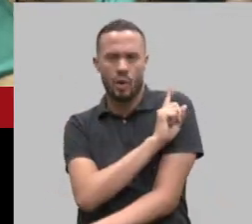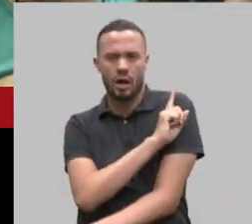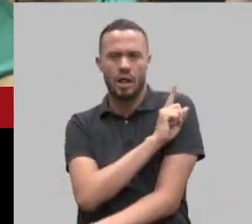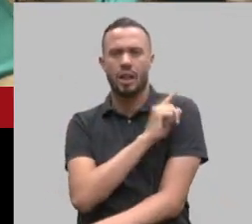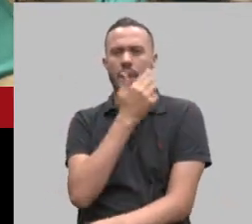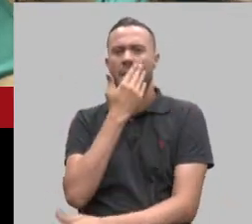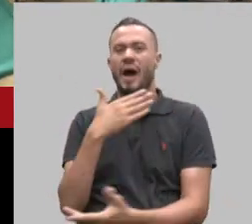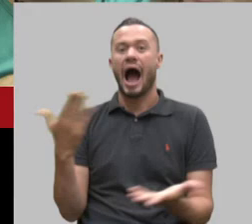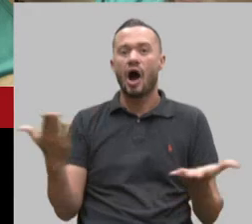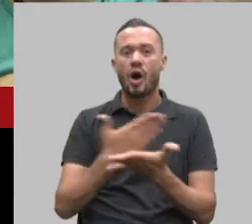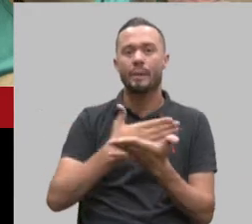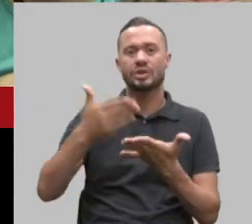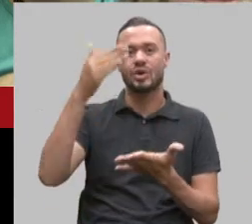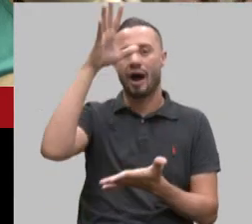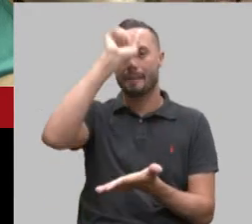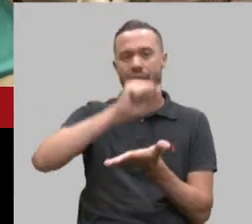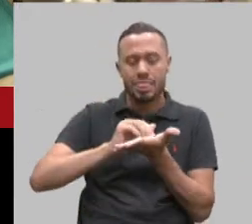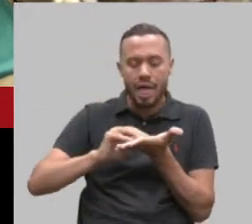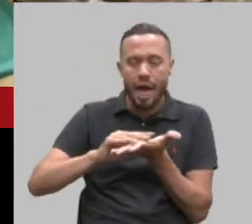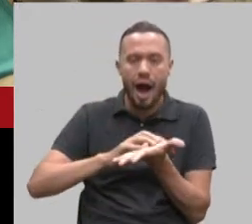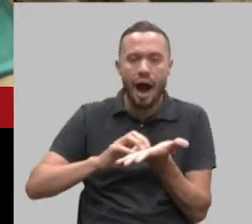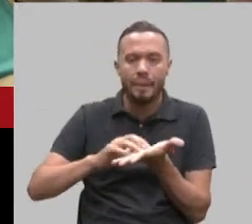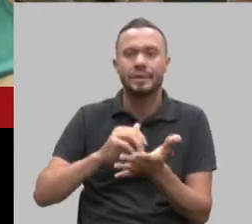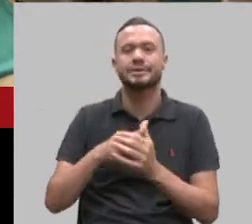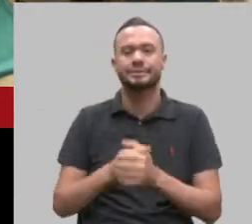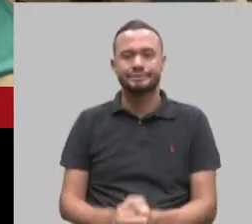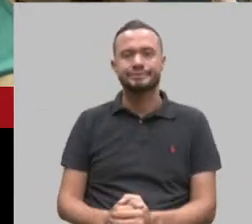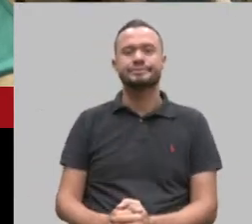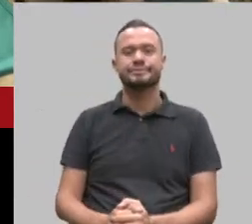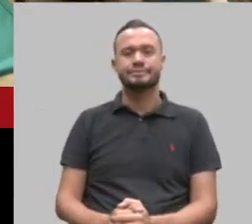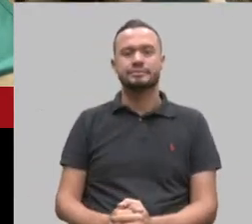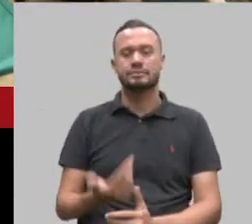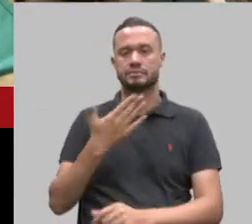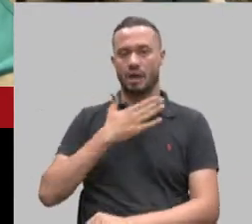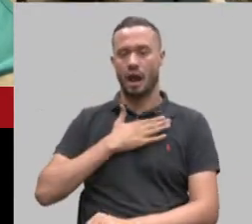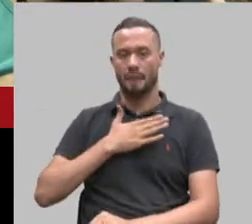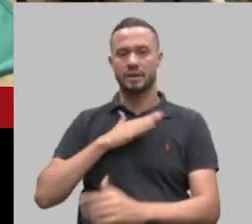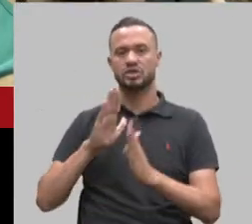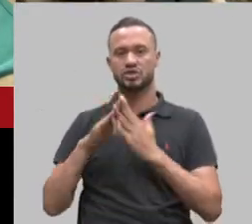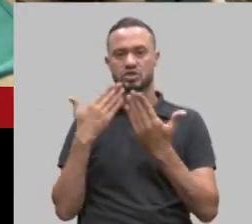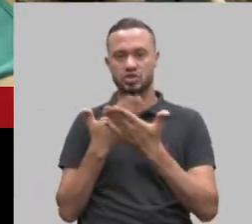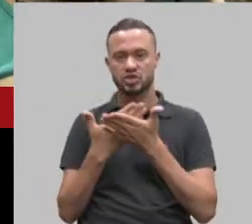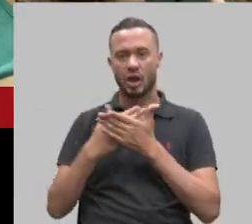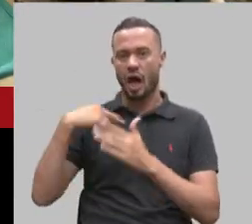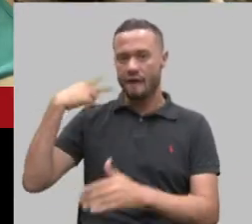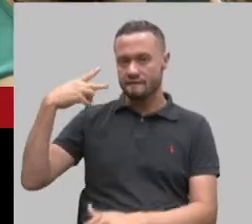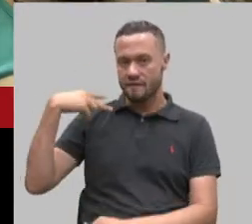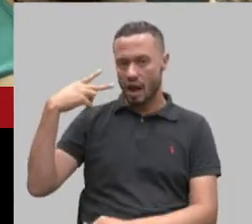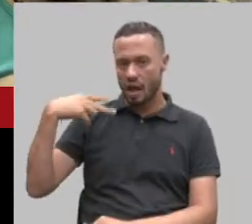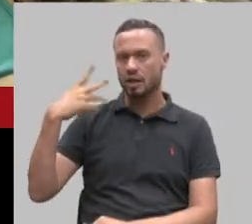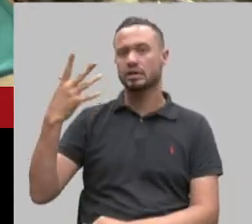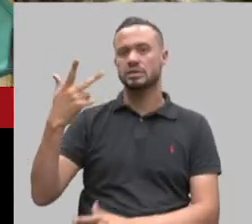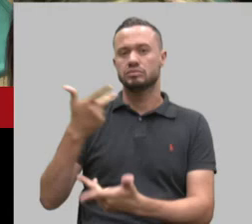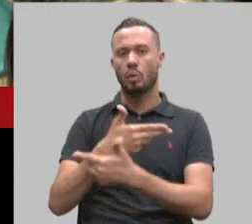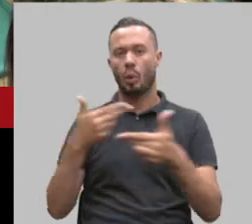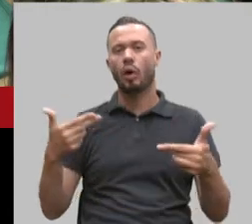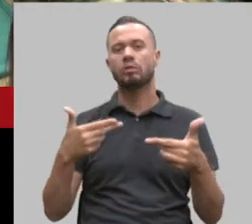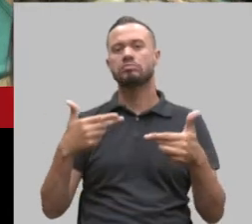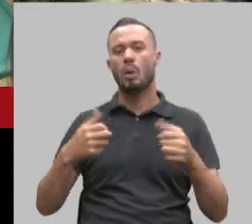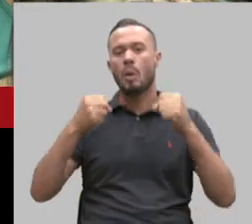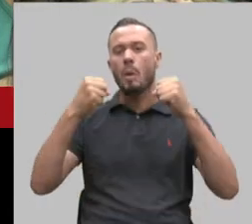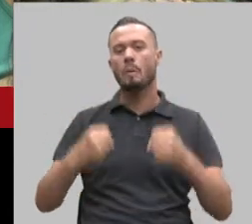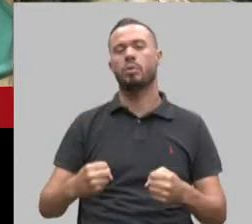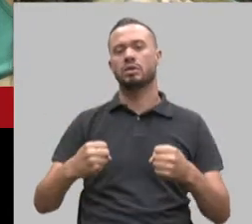briley outra coisa na minha na minha escola vereadores da base e também o poder executivo